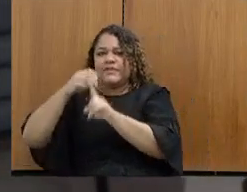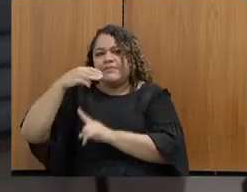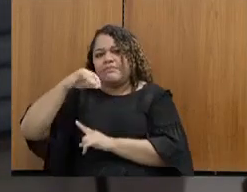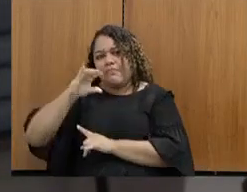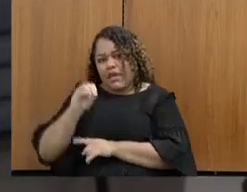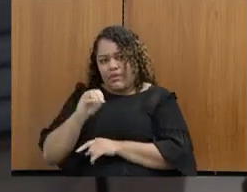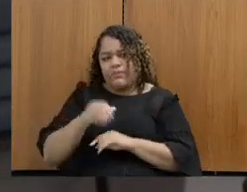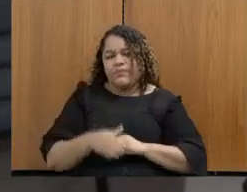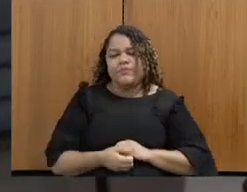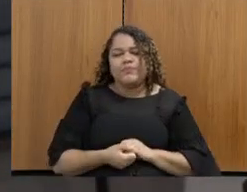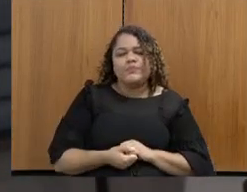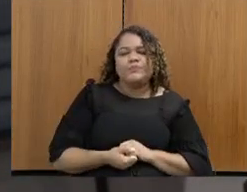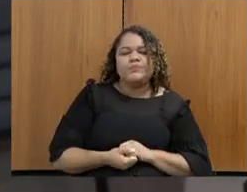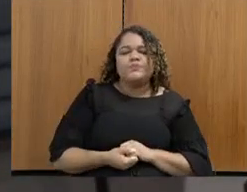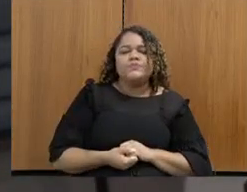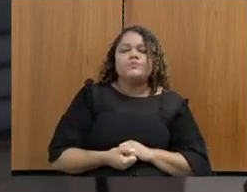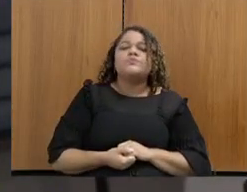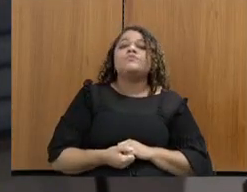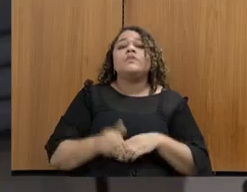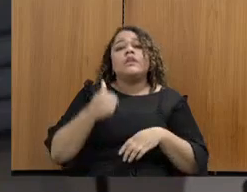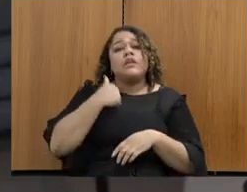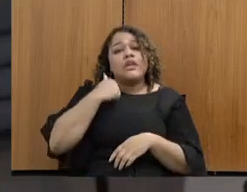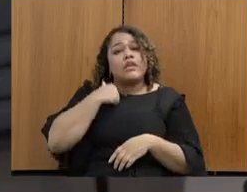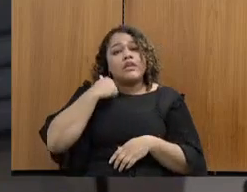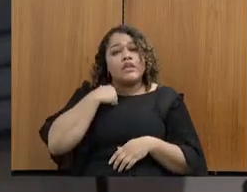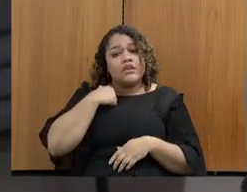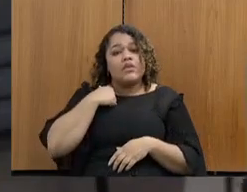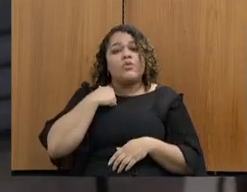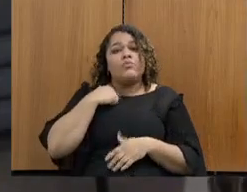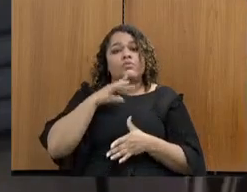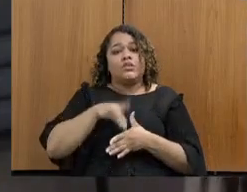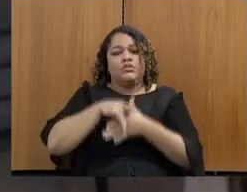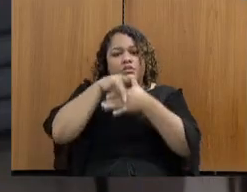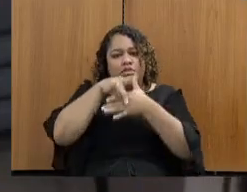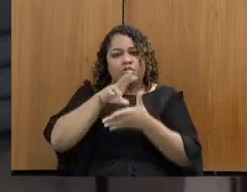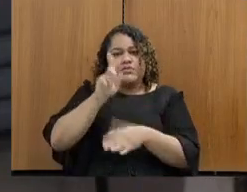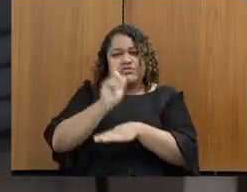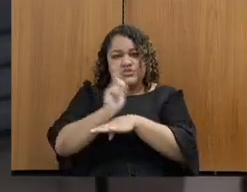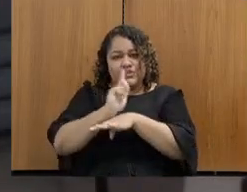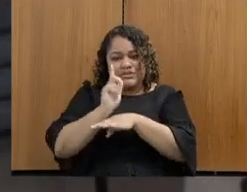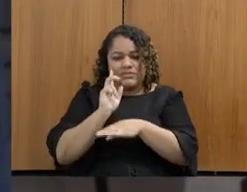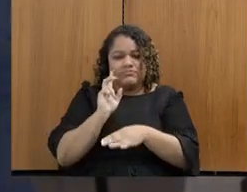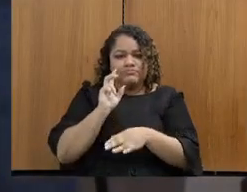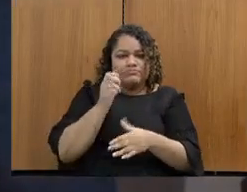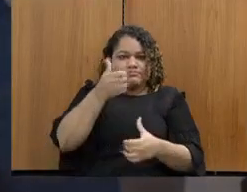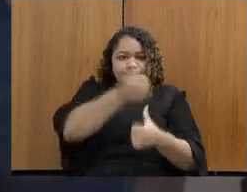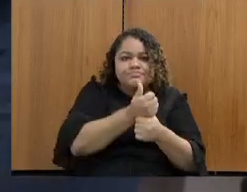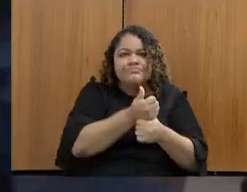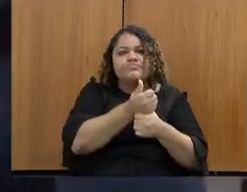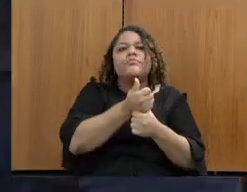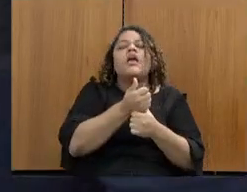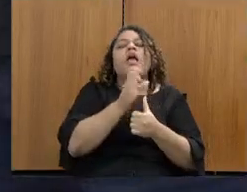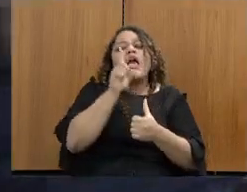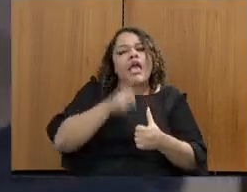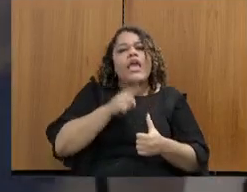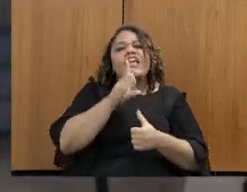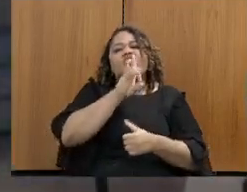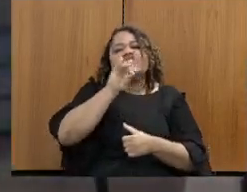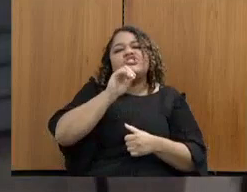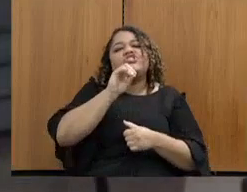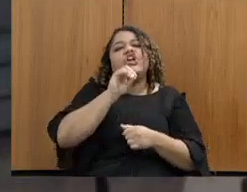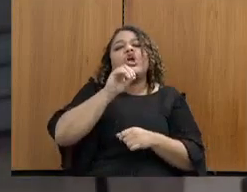que eu estou à frente efetivamente da gestão a partir do dia 9 de Abril né uma vez que houve o anúncio